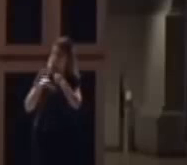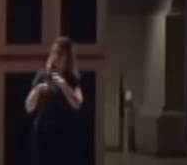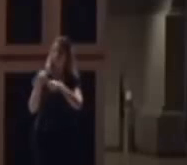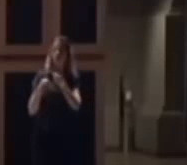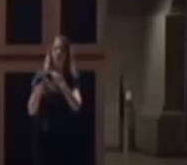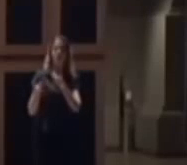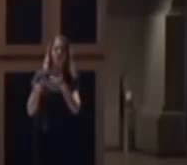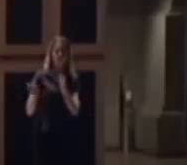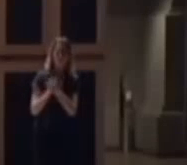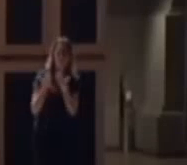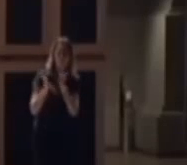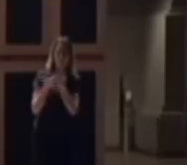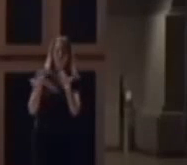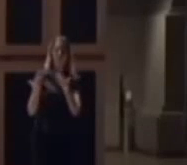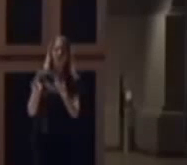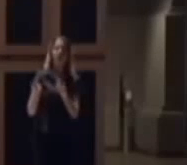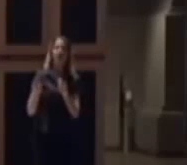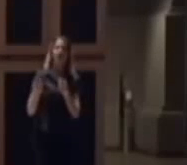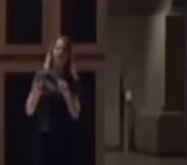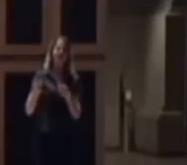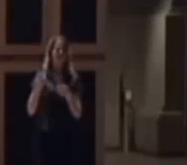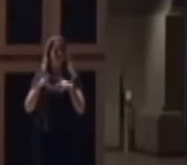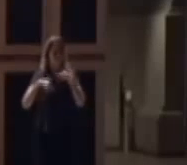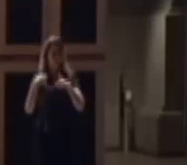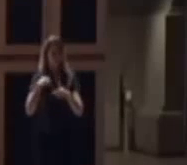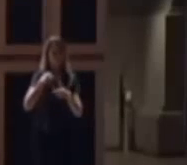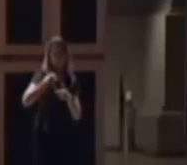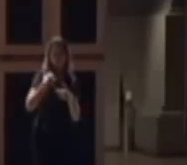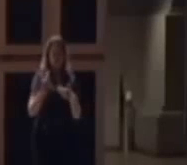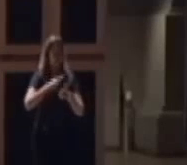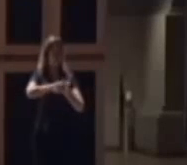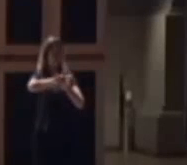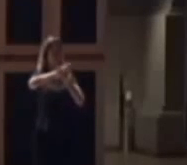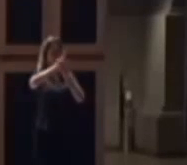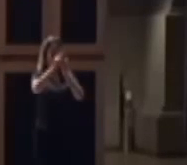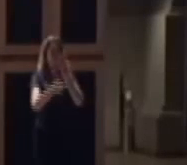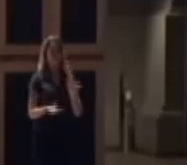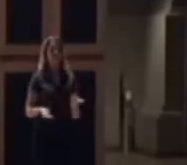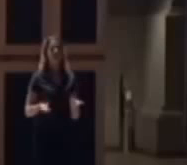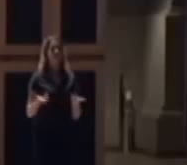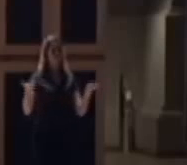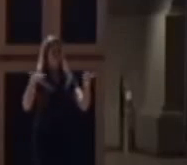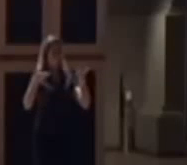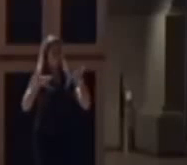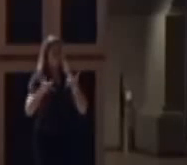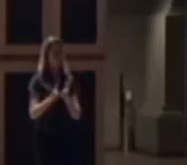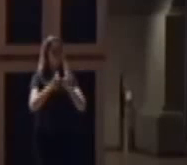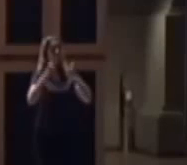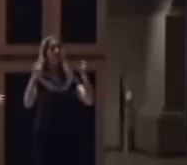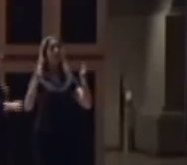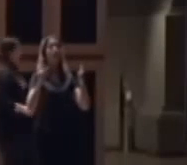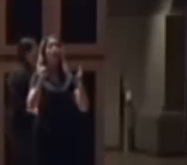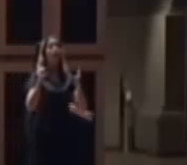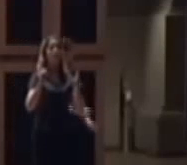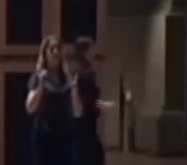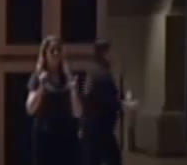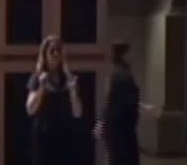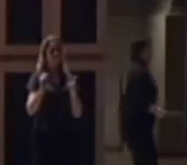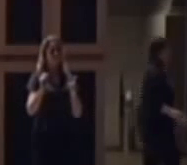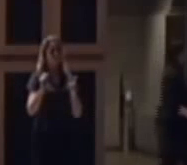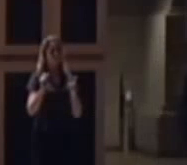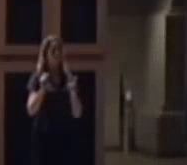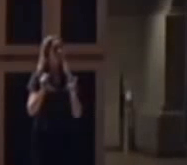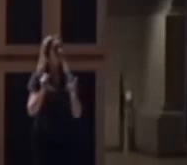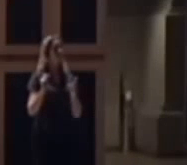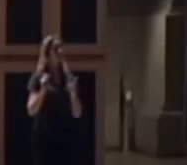à pobreza, trabalho voluntário, então, uma série de outras áreas. Hoje, a maior parte, a maior qualificação é